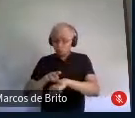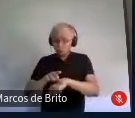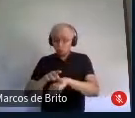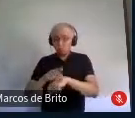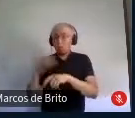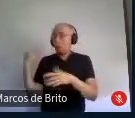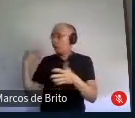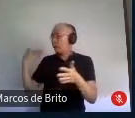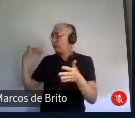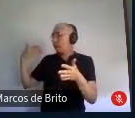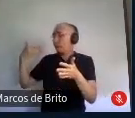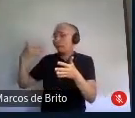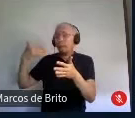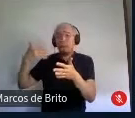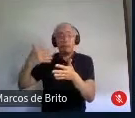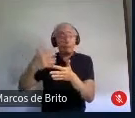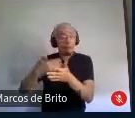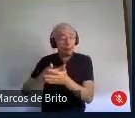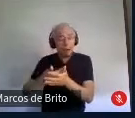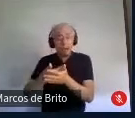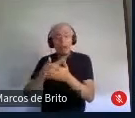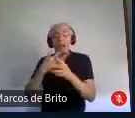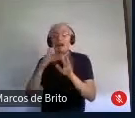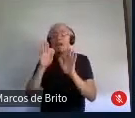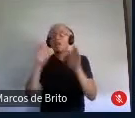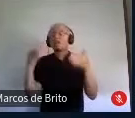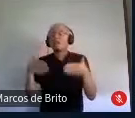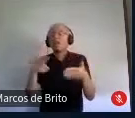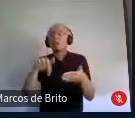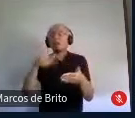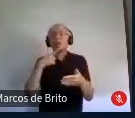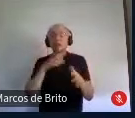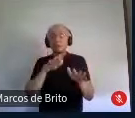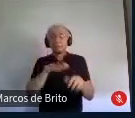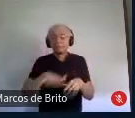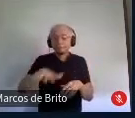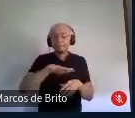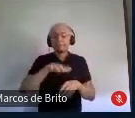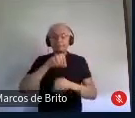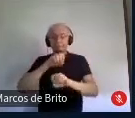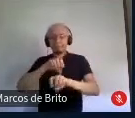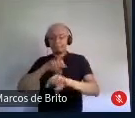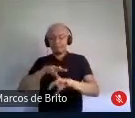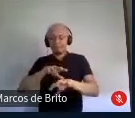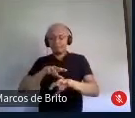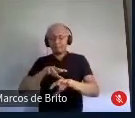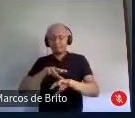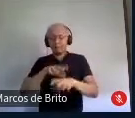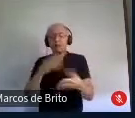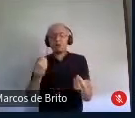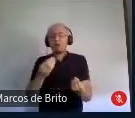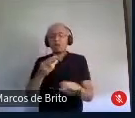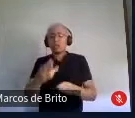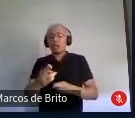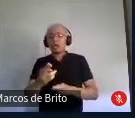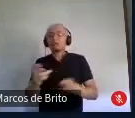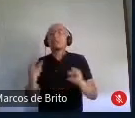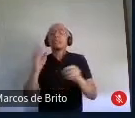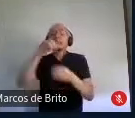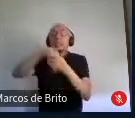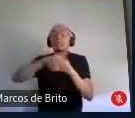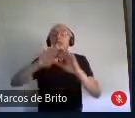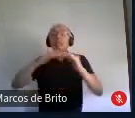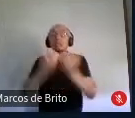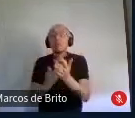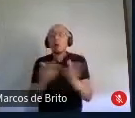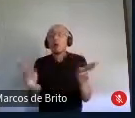eles foram voltados muito para o aspecto educacional, para os aspectos relacionais que acontecem no ambiente